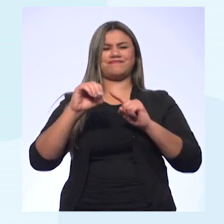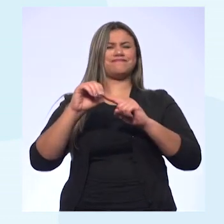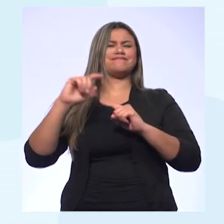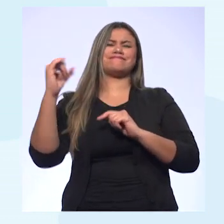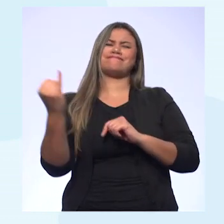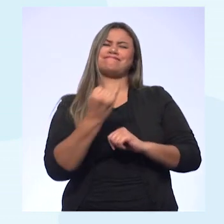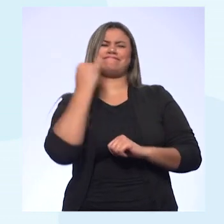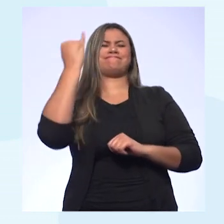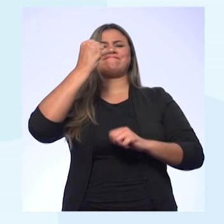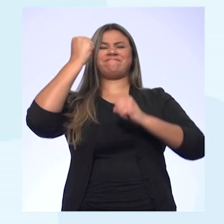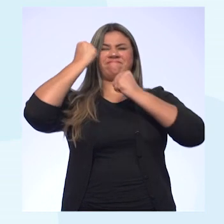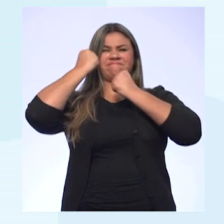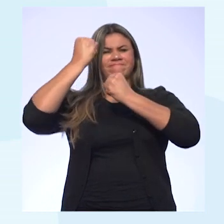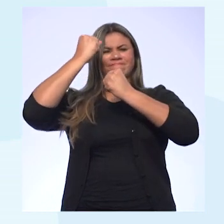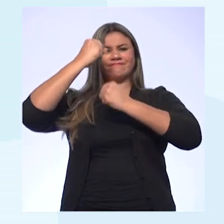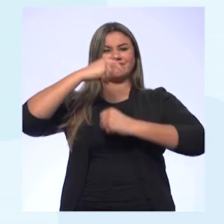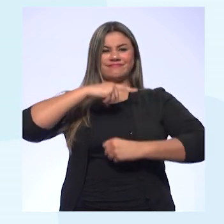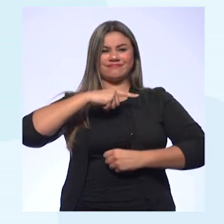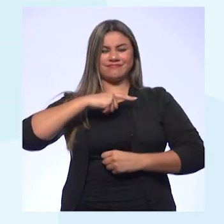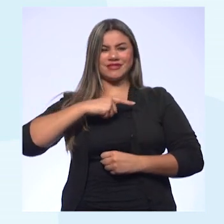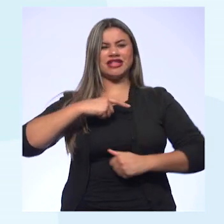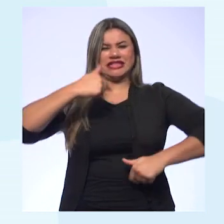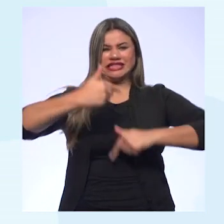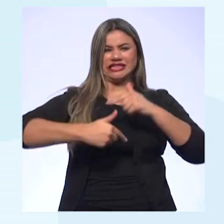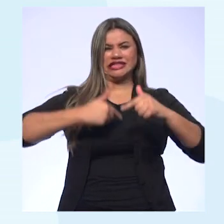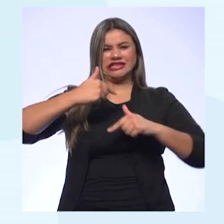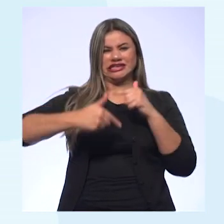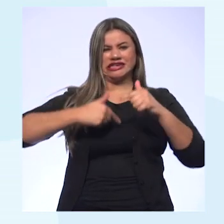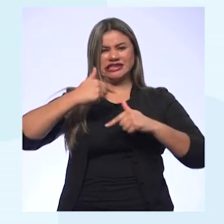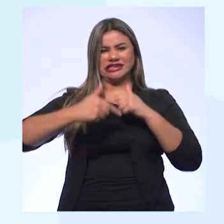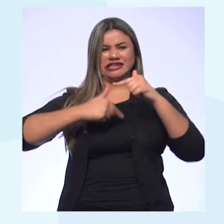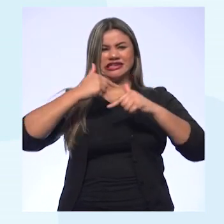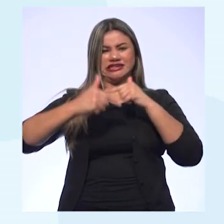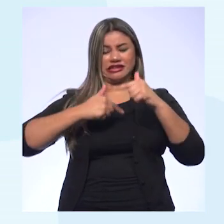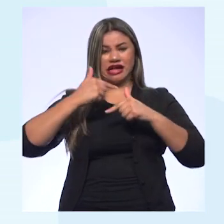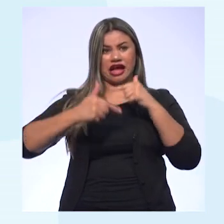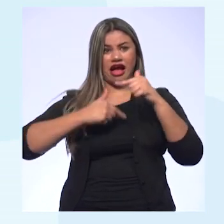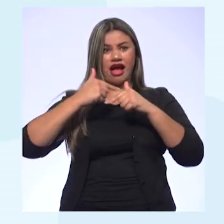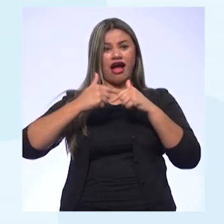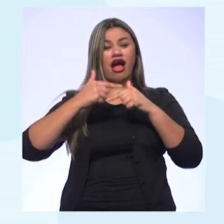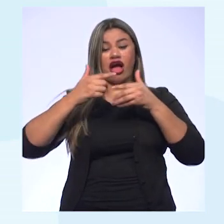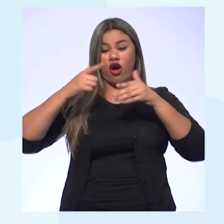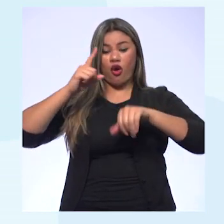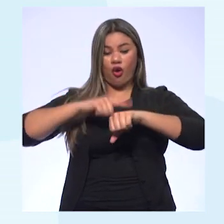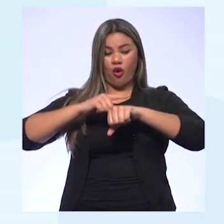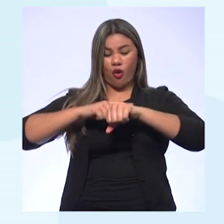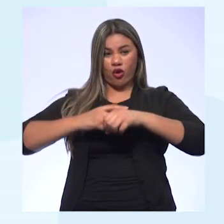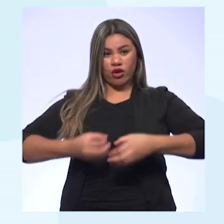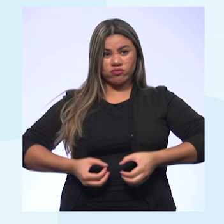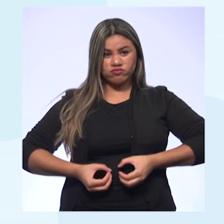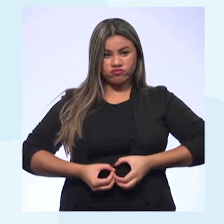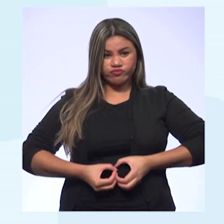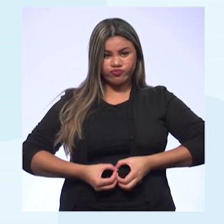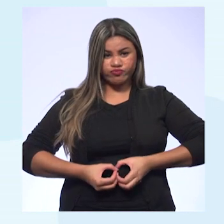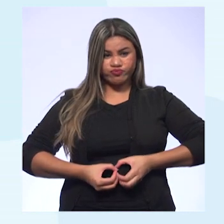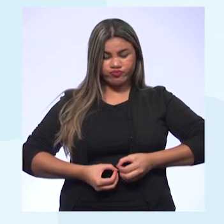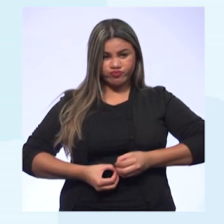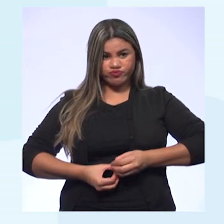é forte o bicho, hein? Ele está ali trabalhando desde a hora da concepção, praticamente, até a